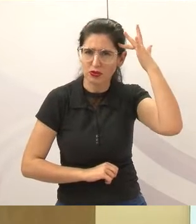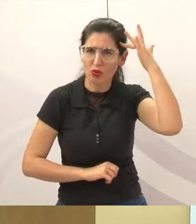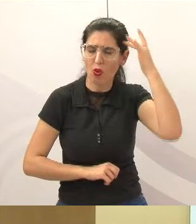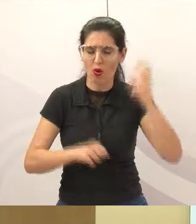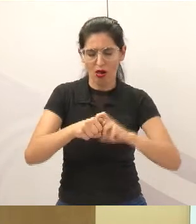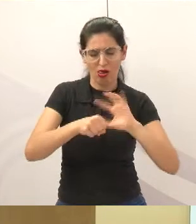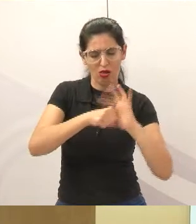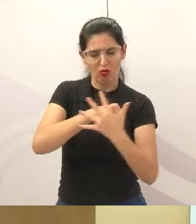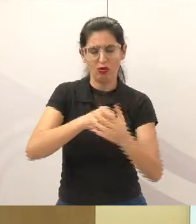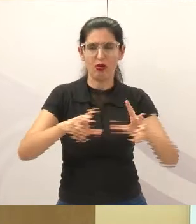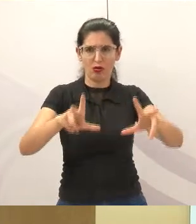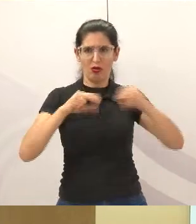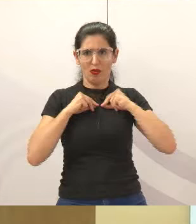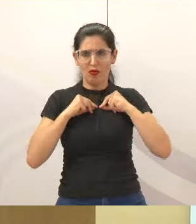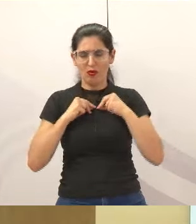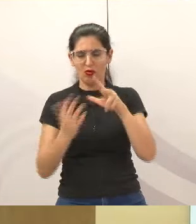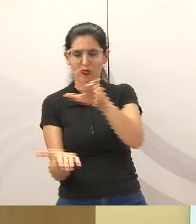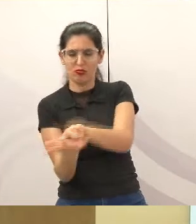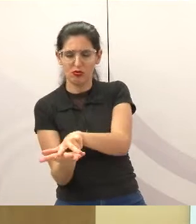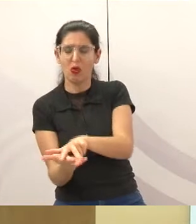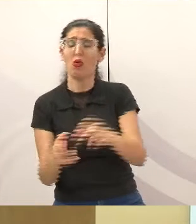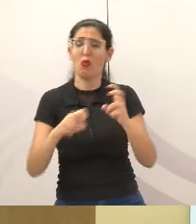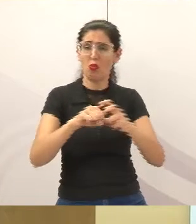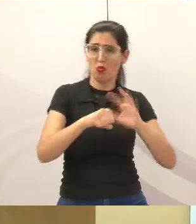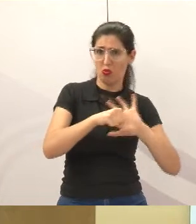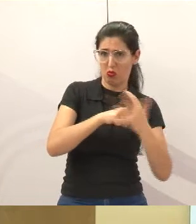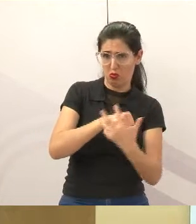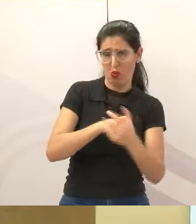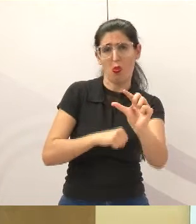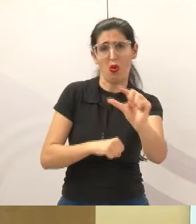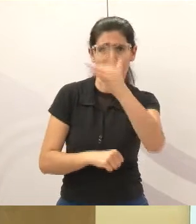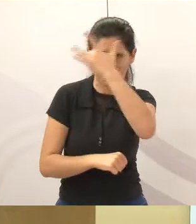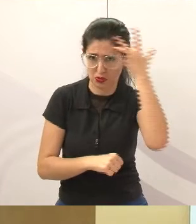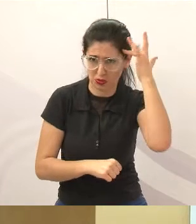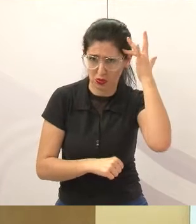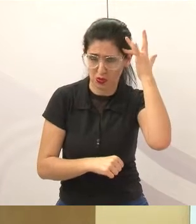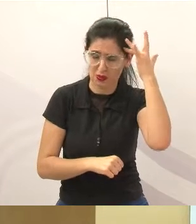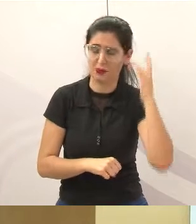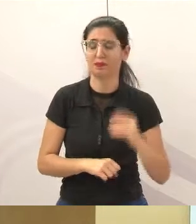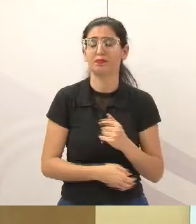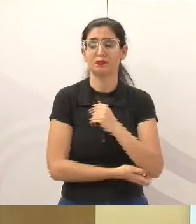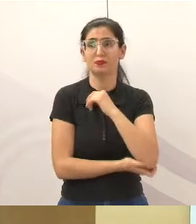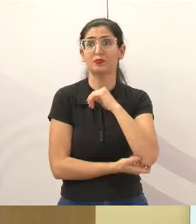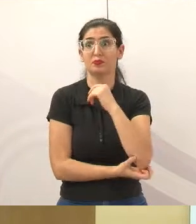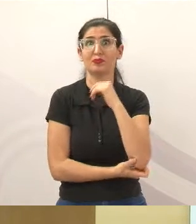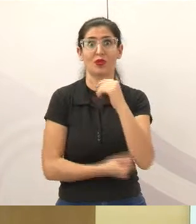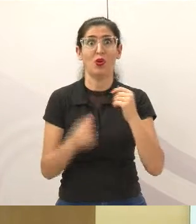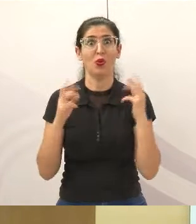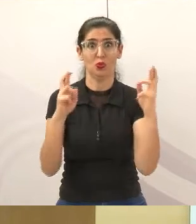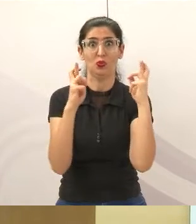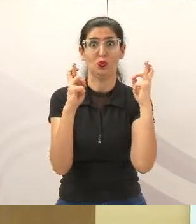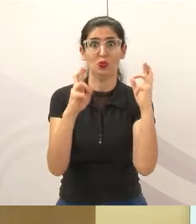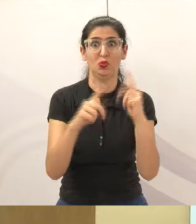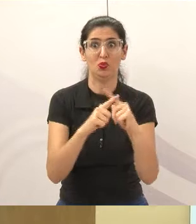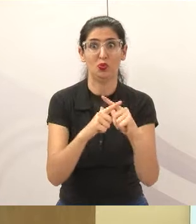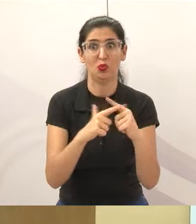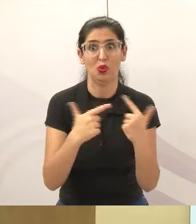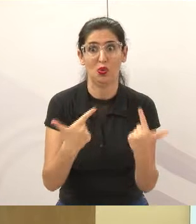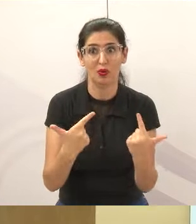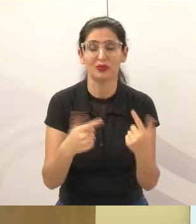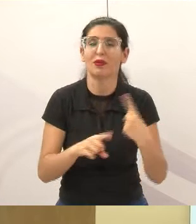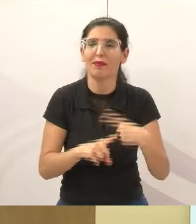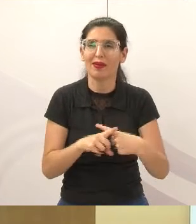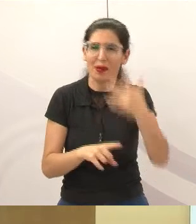contaminados, internados e vitimados pelo Covid-19. Isso nos indica um cenário de flexibilização do